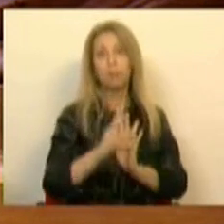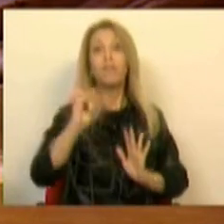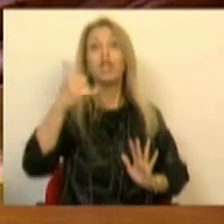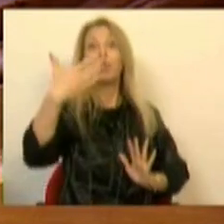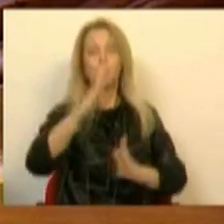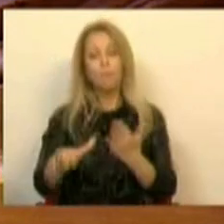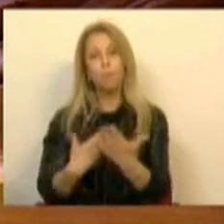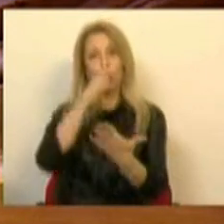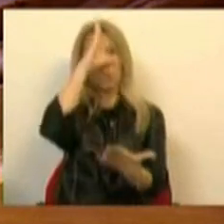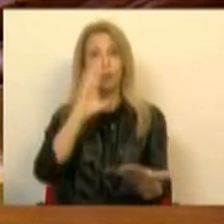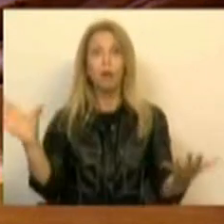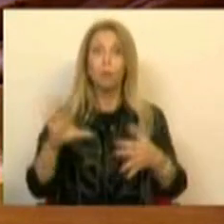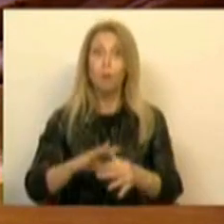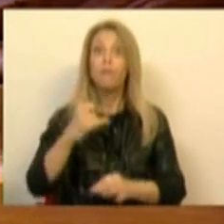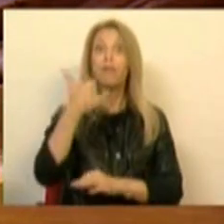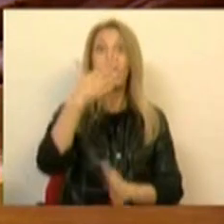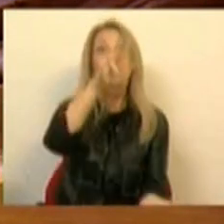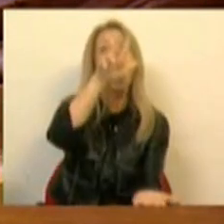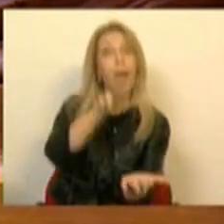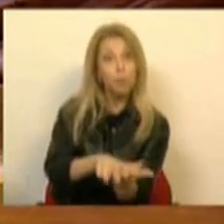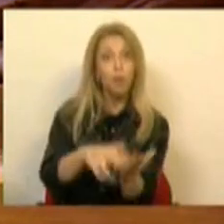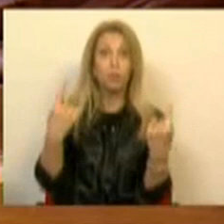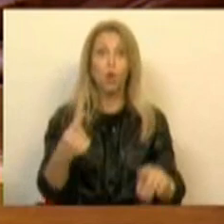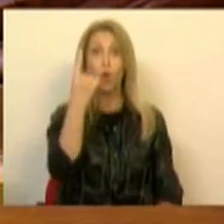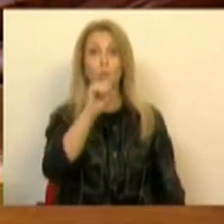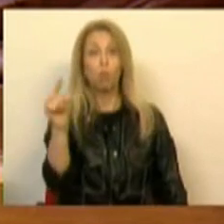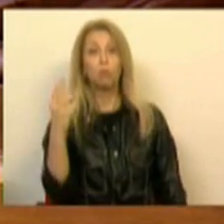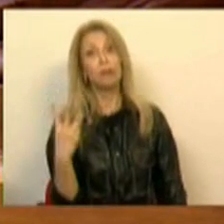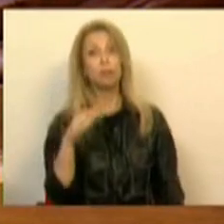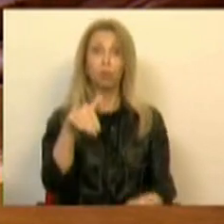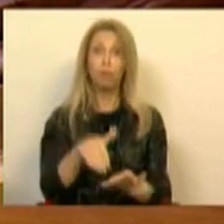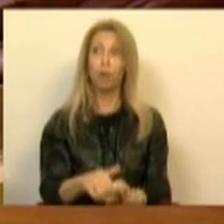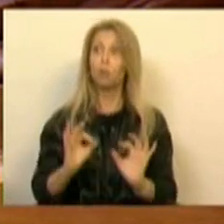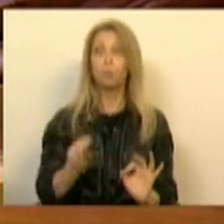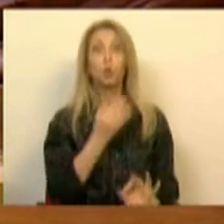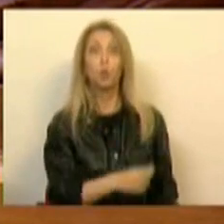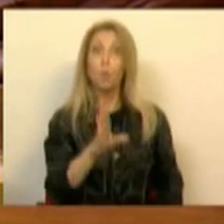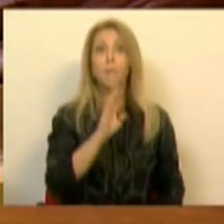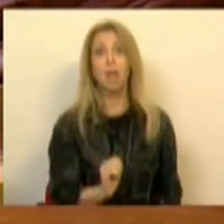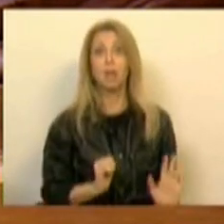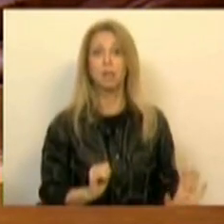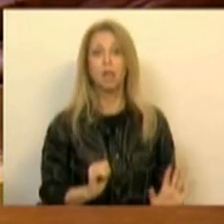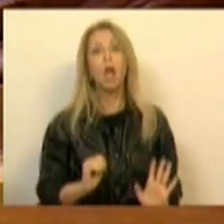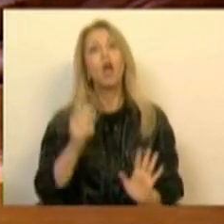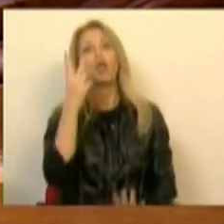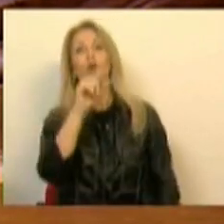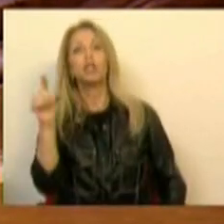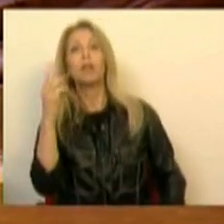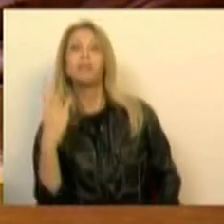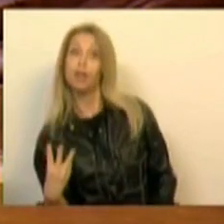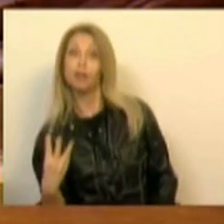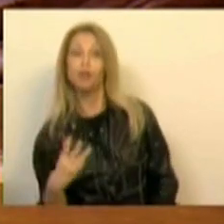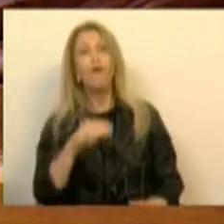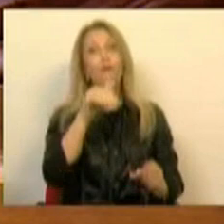Governo. Das 21 aprovadas, só um terço teve os votos exclusivos do PS e dois terços teve o voto do